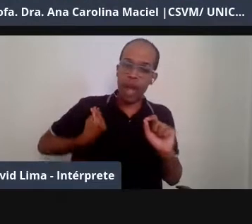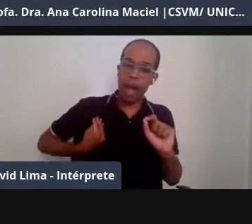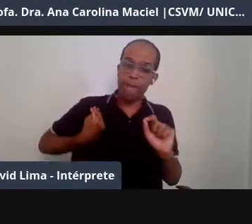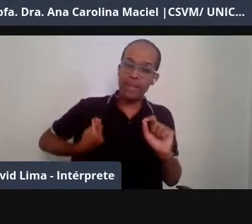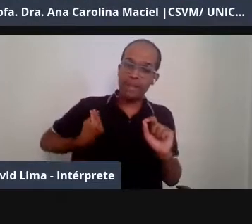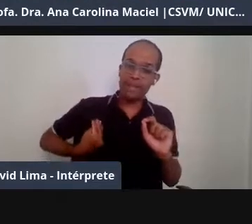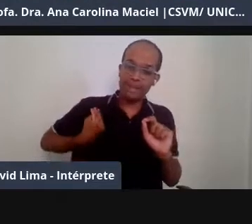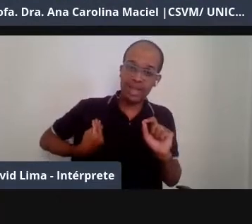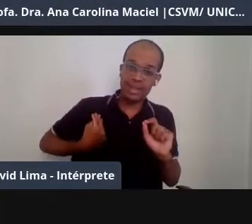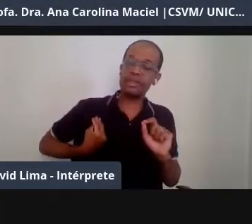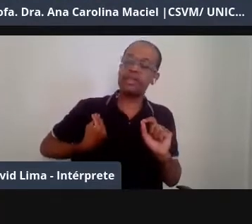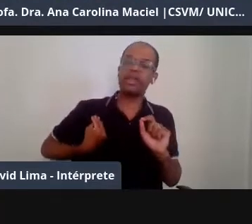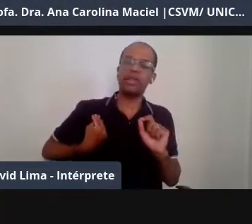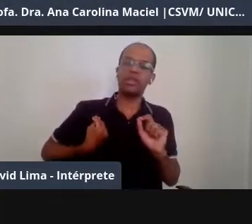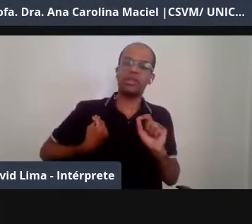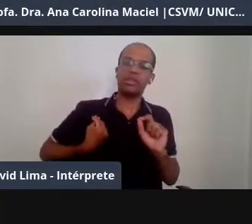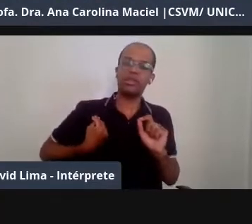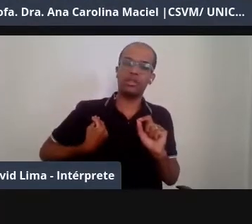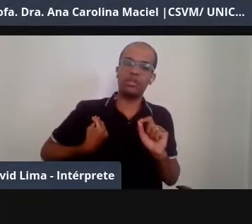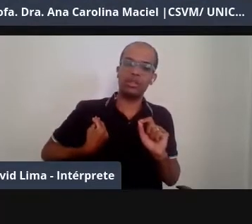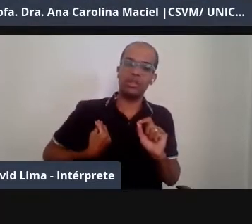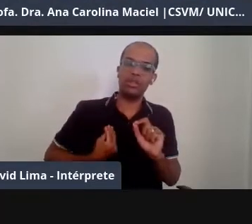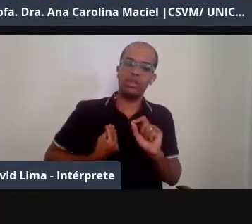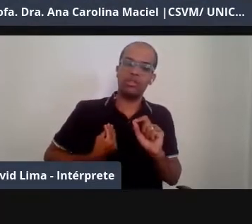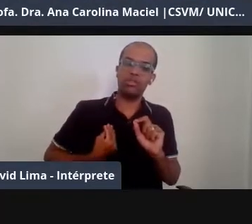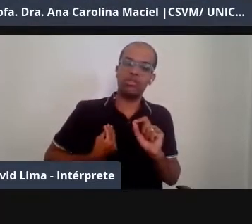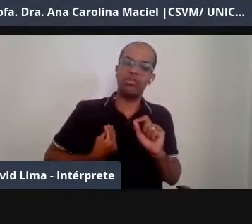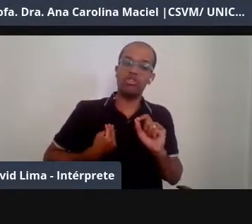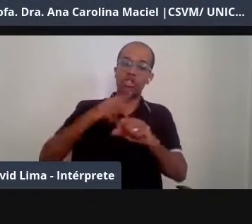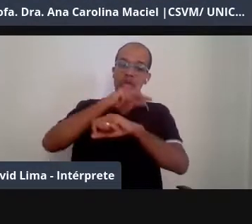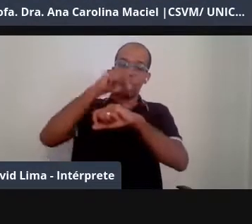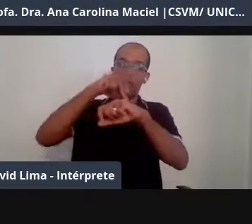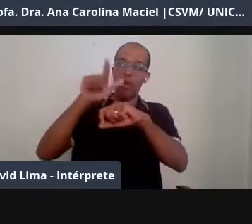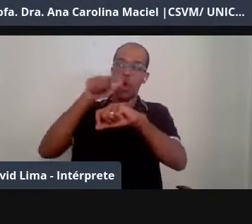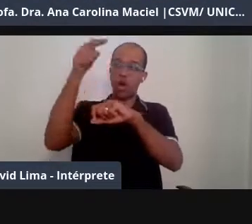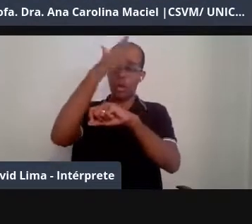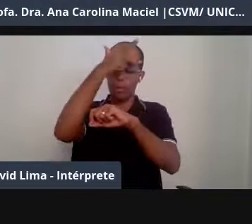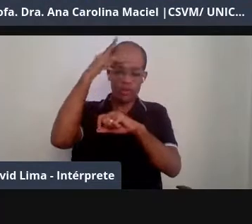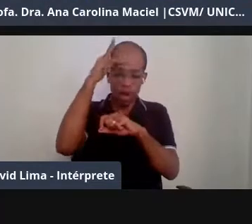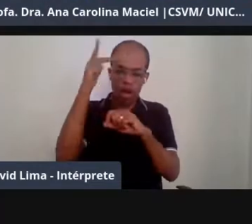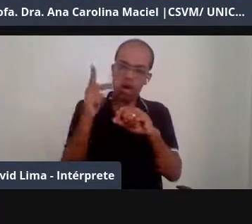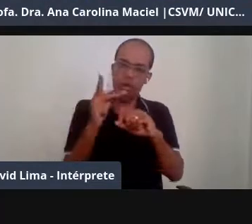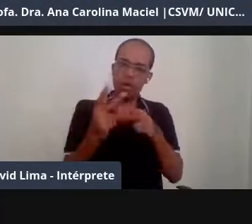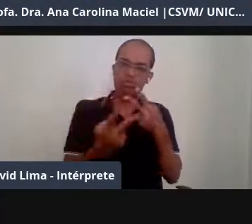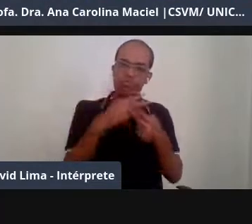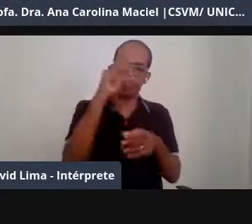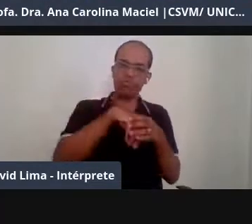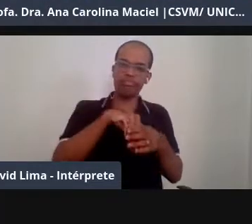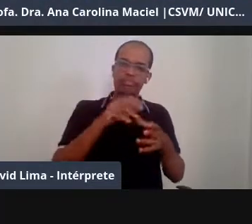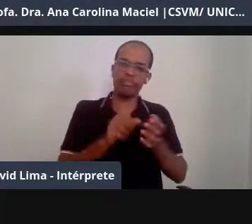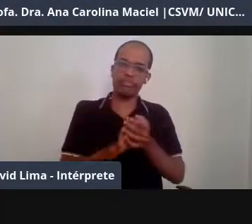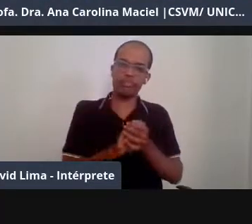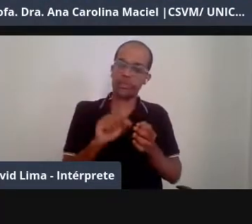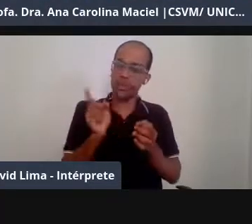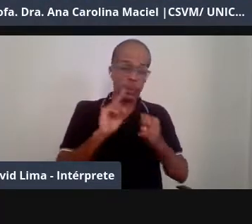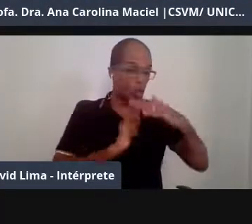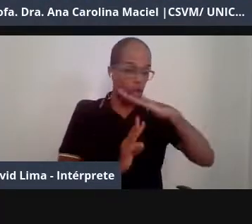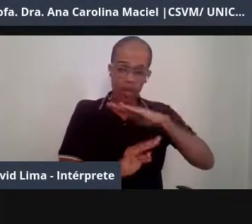nas prisões brasileiras. É baixíssima. Baixíssima e quase na sua totalidade são mulas, não são